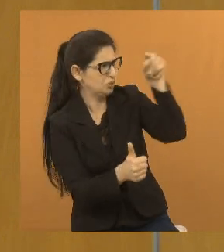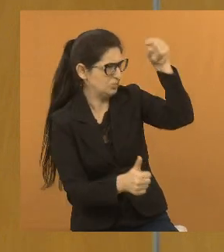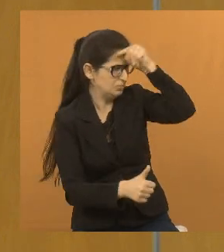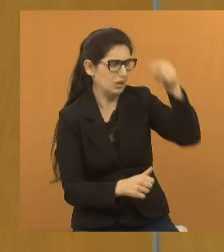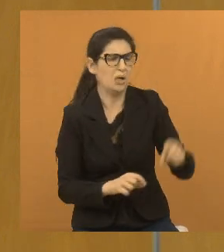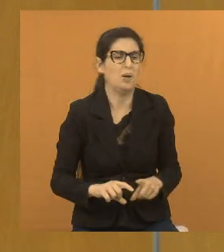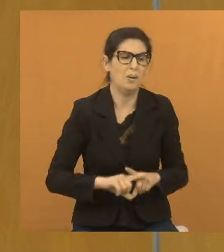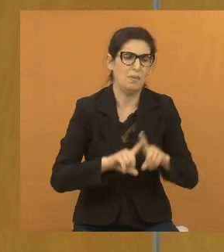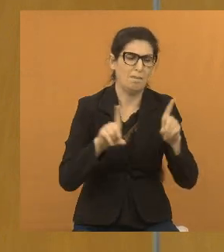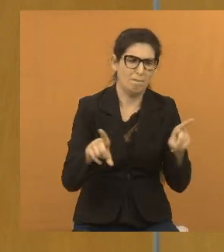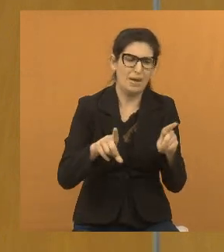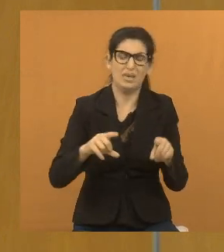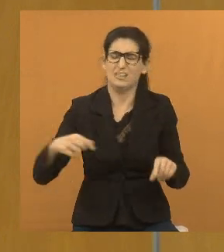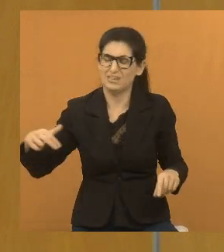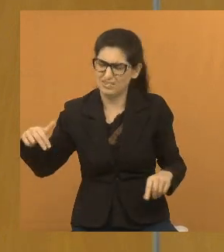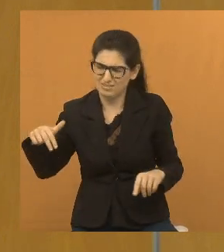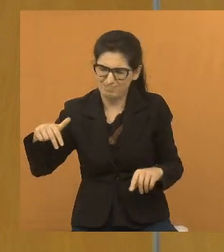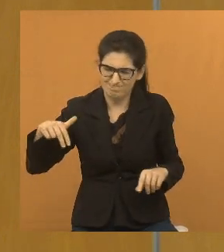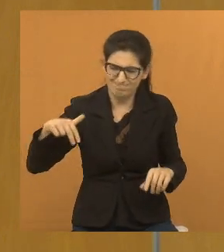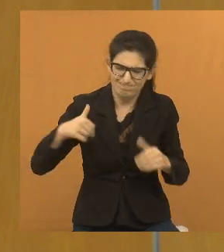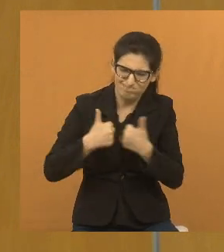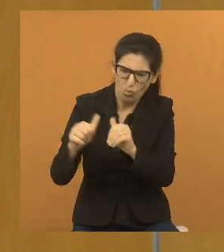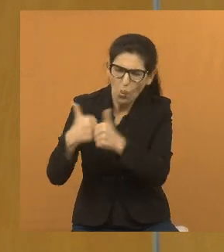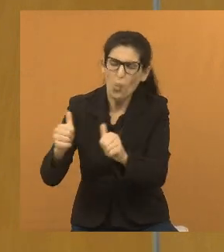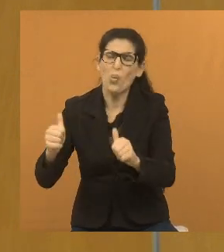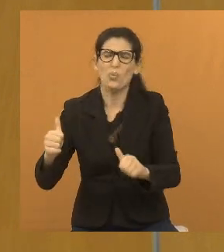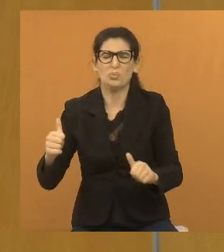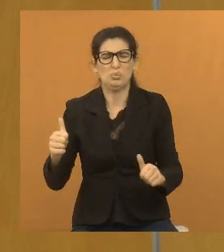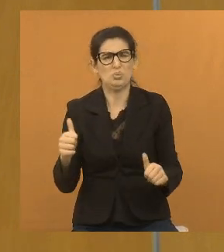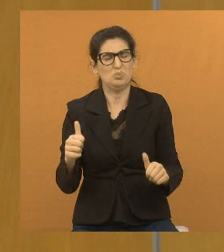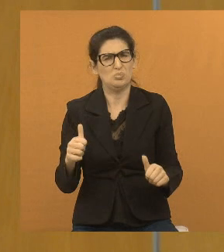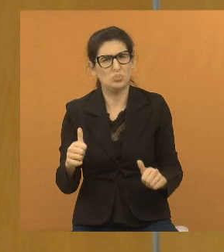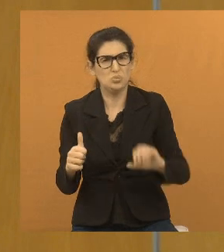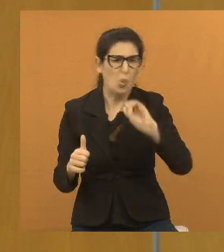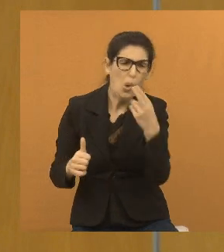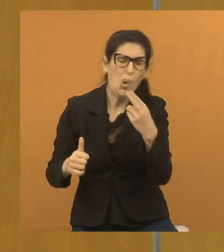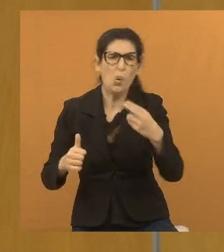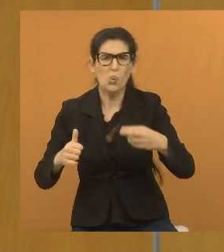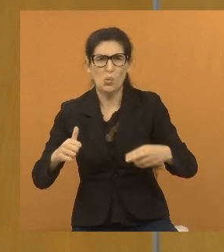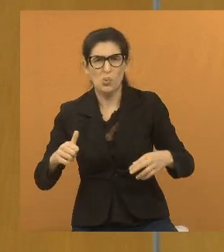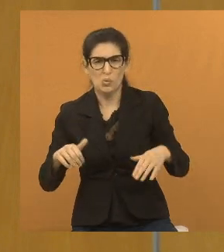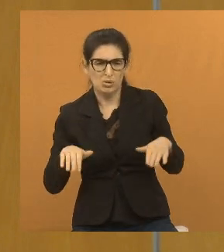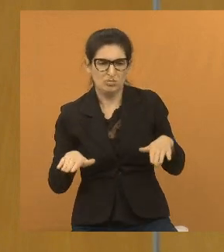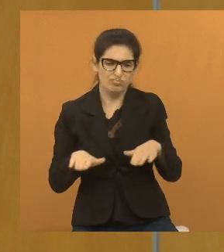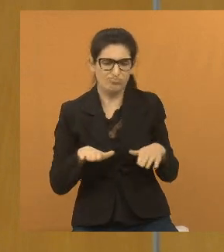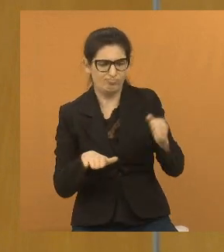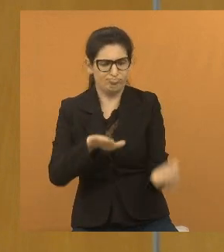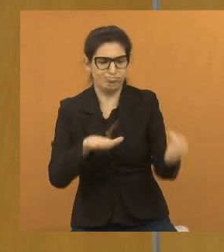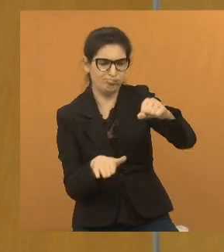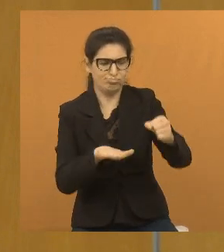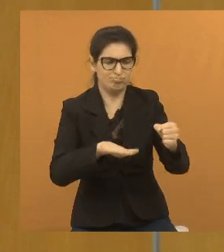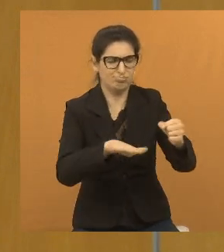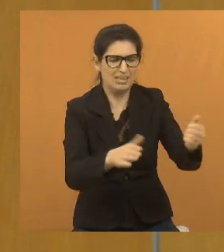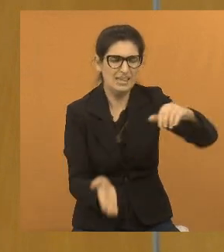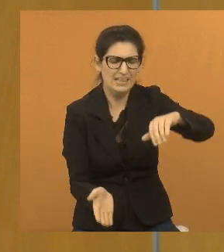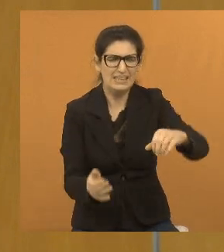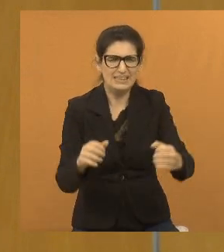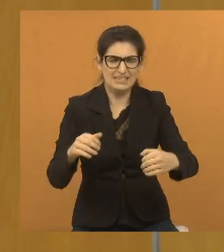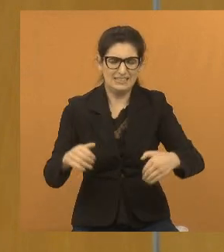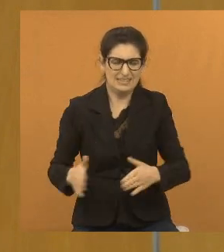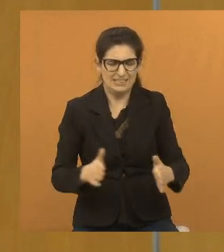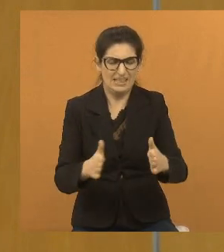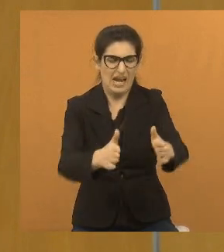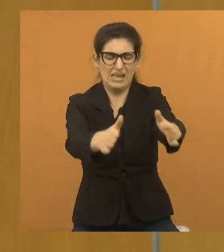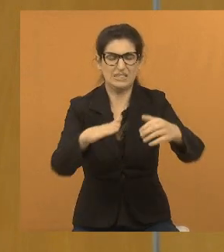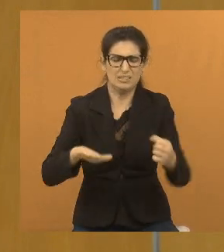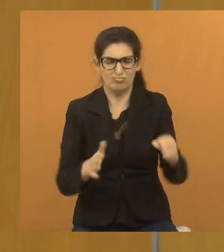até ela, acessar ela com ônibus ou com alguma condução ou pela estrada é difícil. Então, isso já tem um planejamento todo que irá